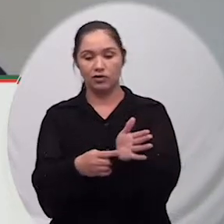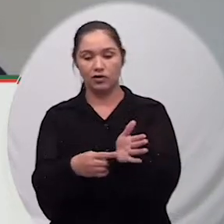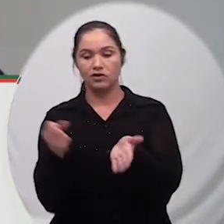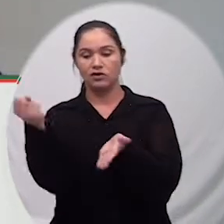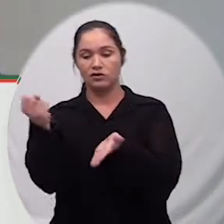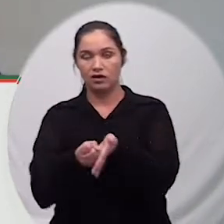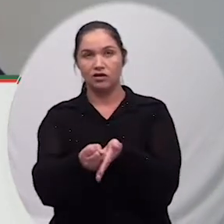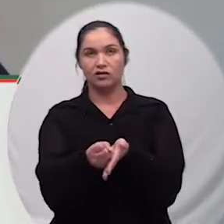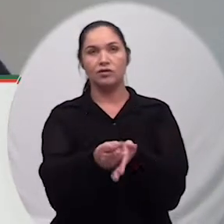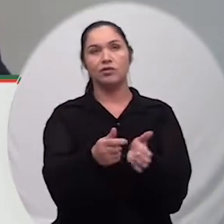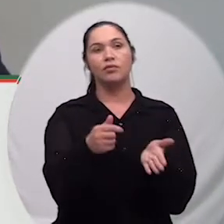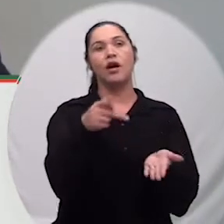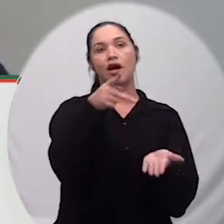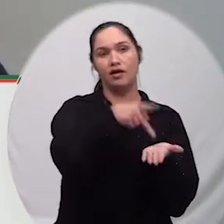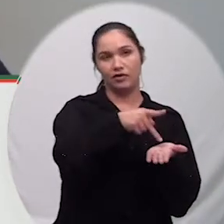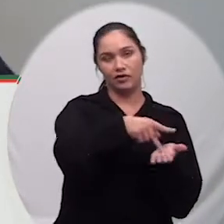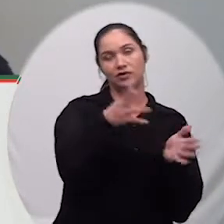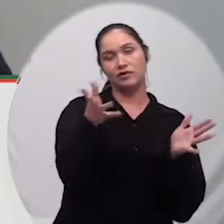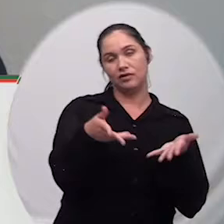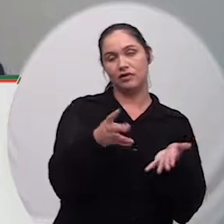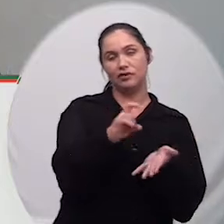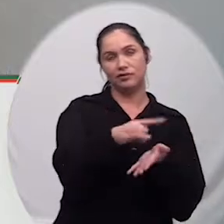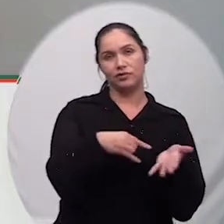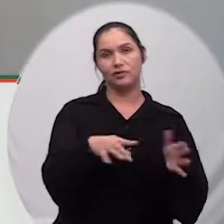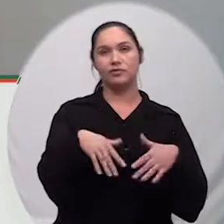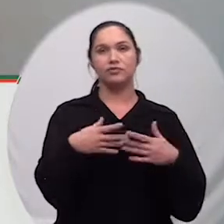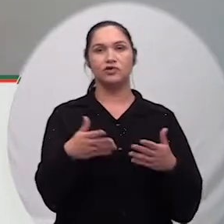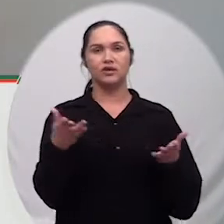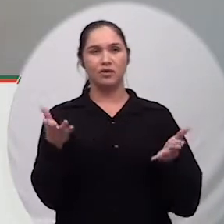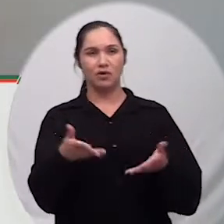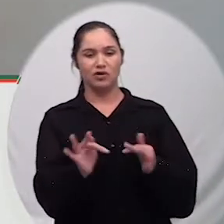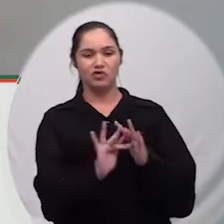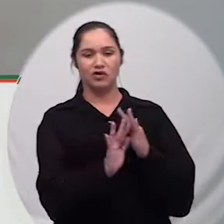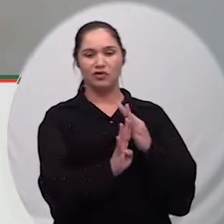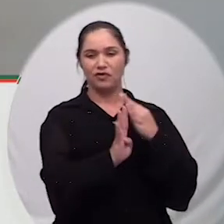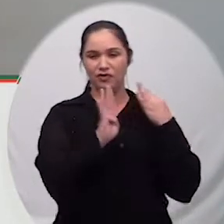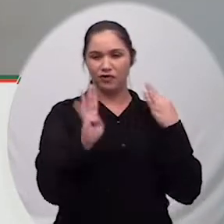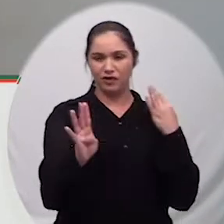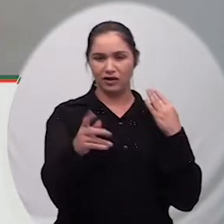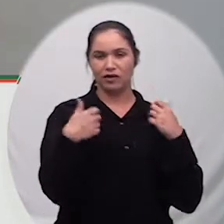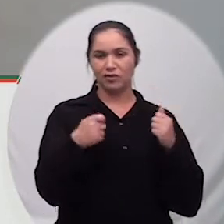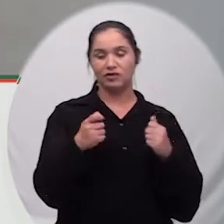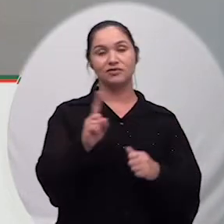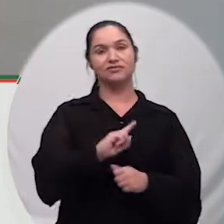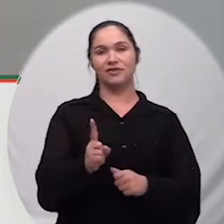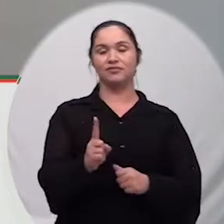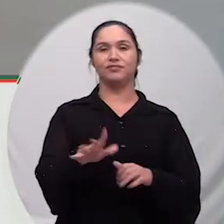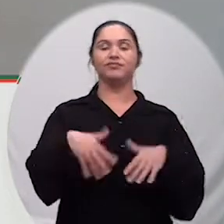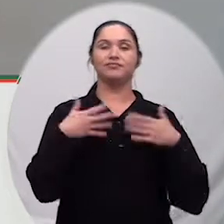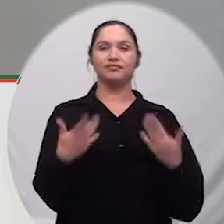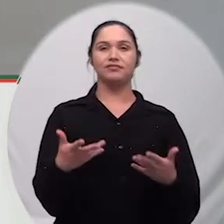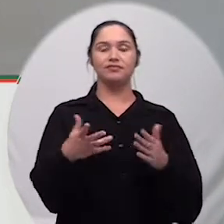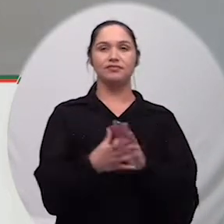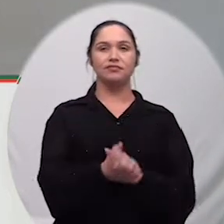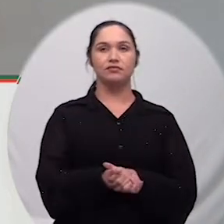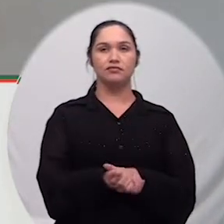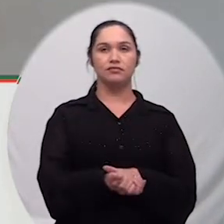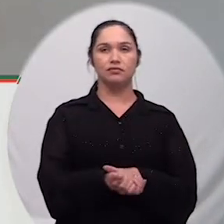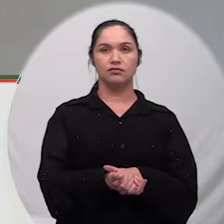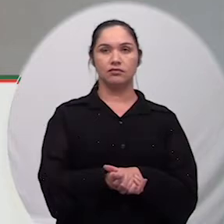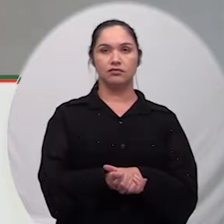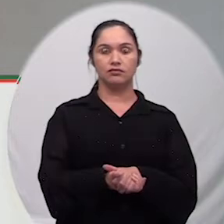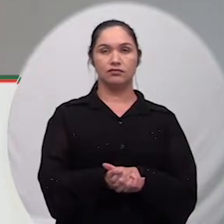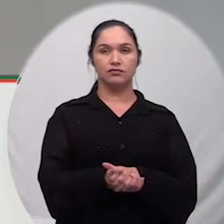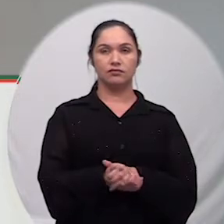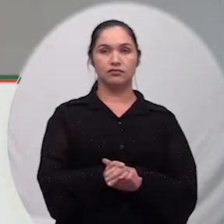agora realmente a pessoa não precisa mais pegar a fila para onde vai no ente público, certo? E então, aqui